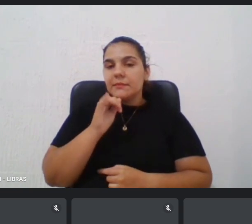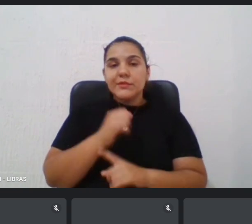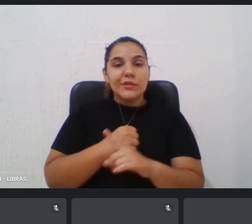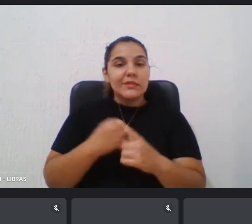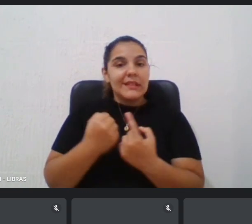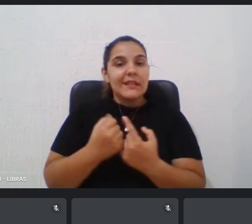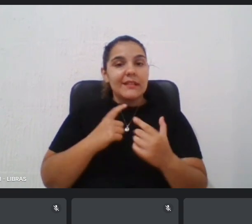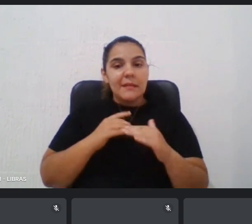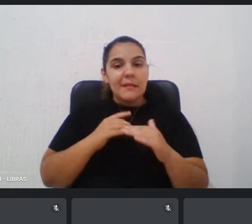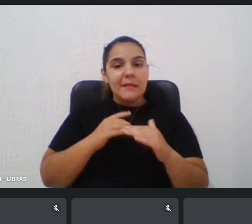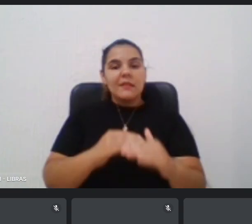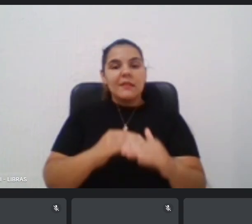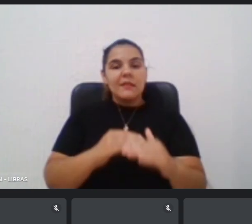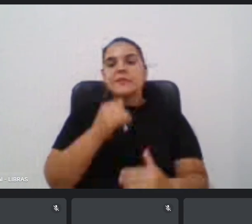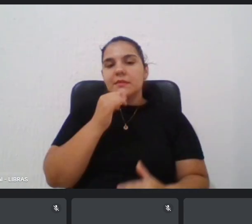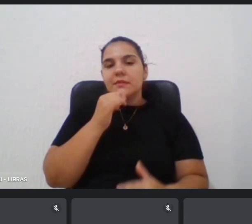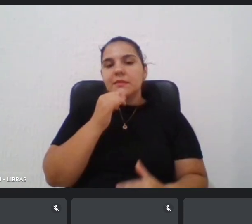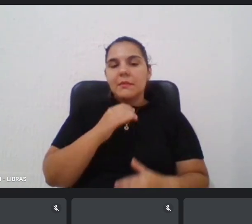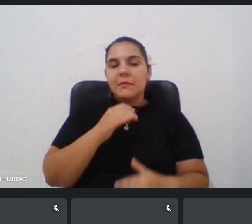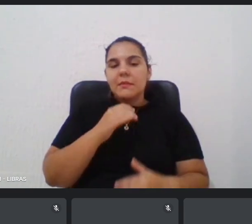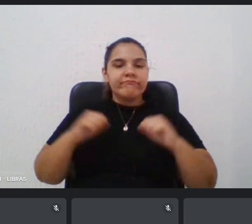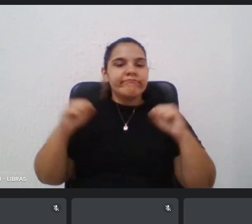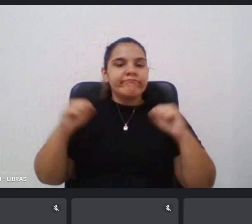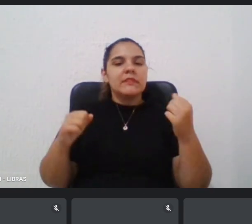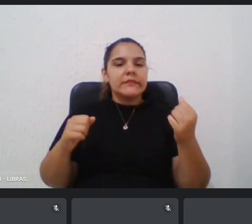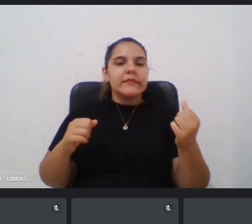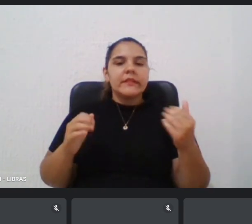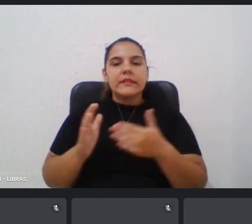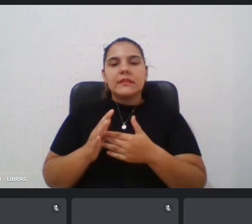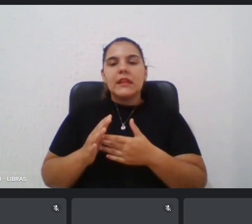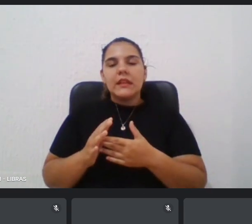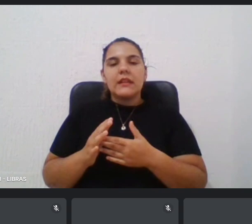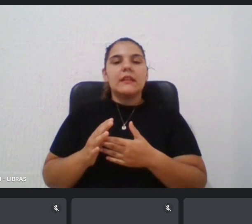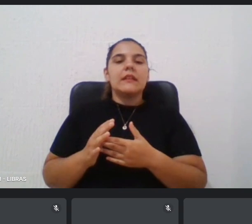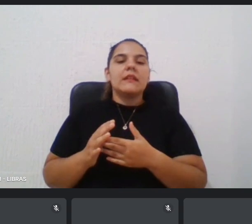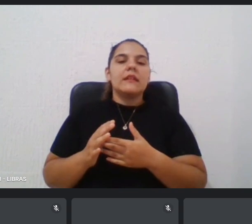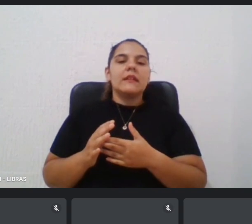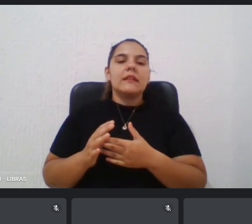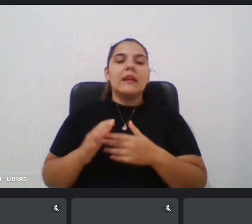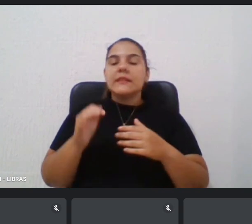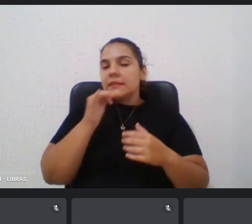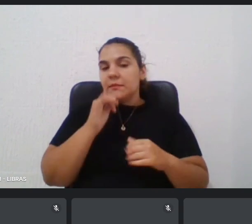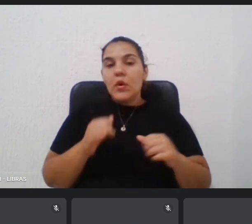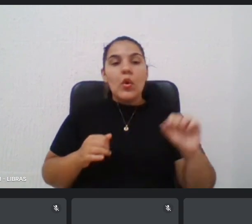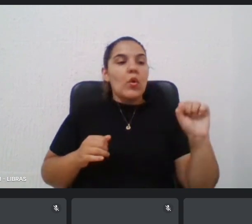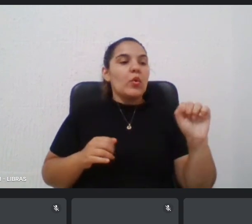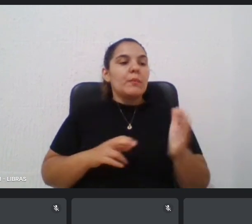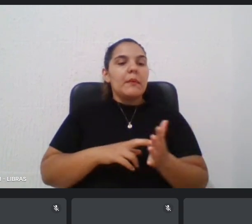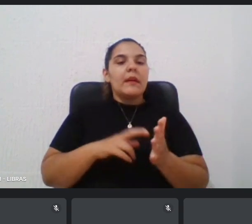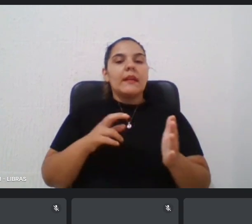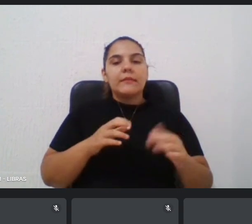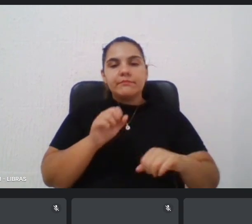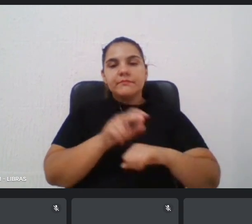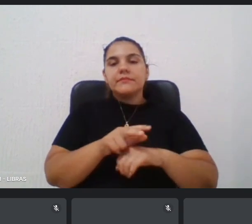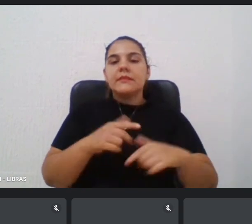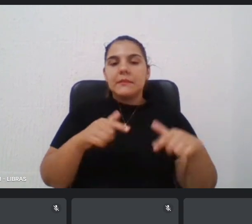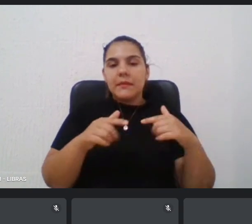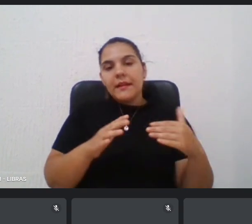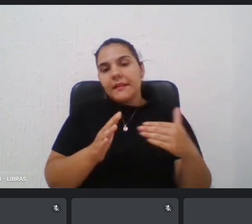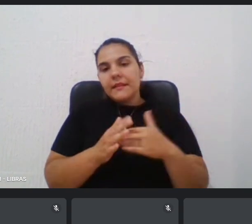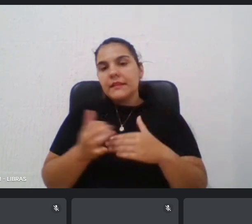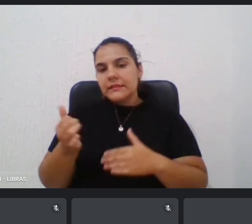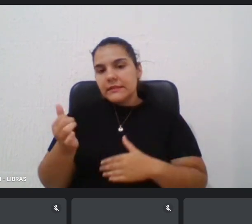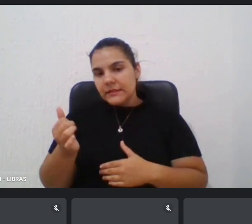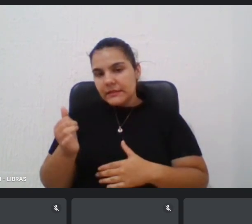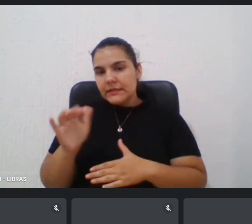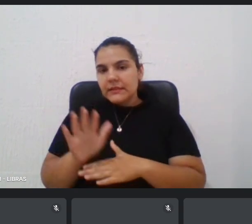da tarde, bater ponto numa empresa. Essas pessoas que são colocadas à margem, elas por si só já são artistas, artistas de